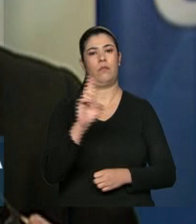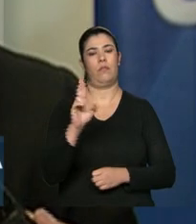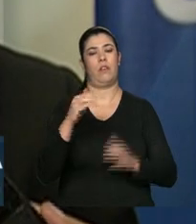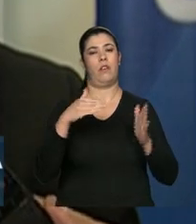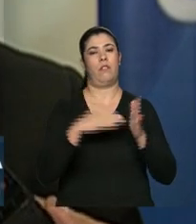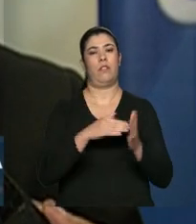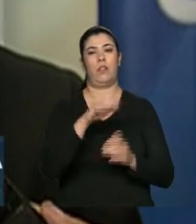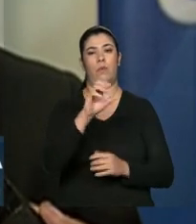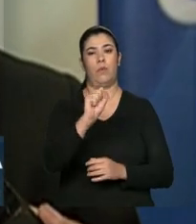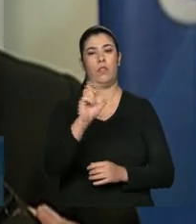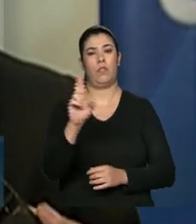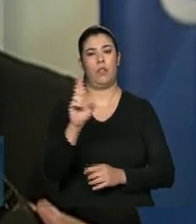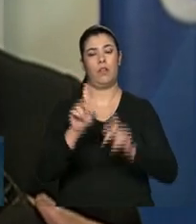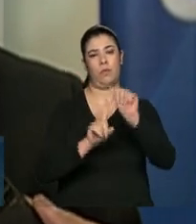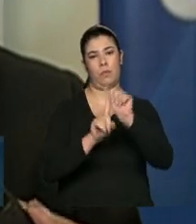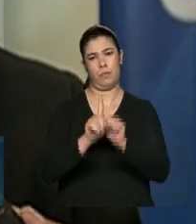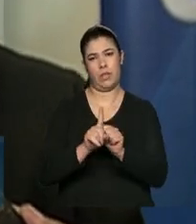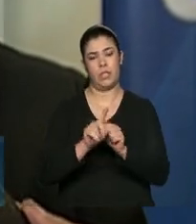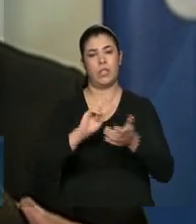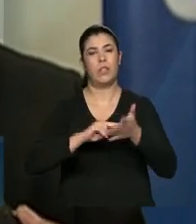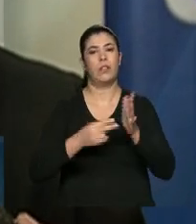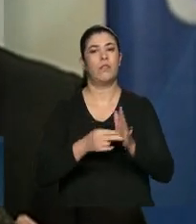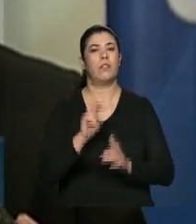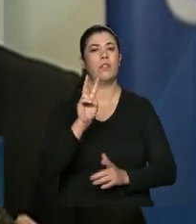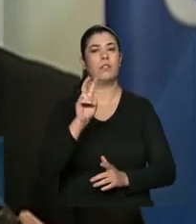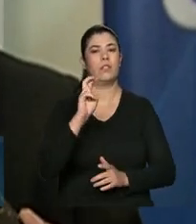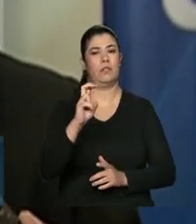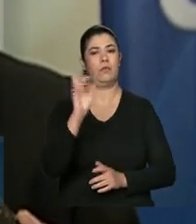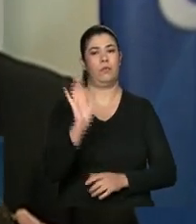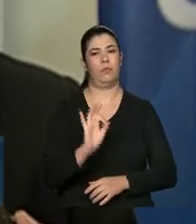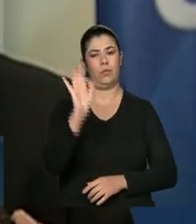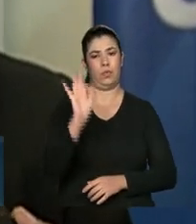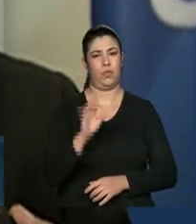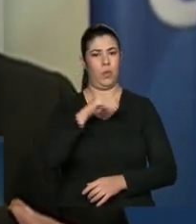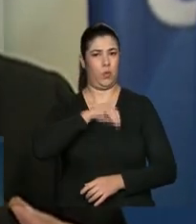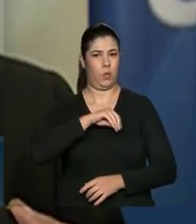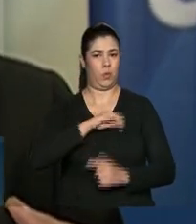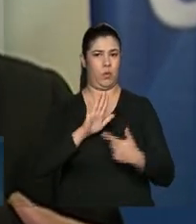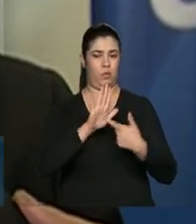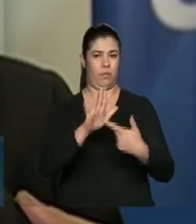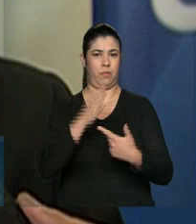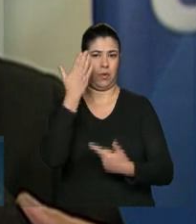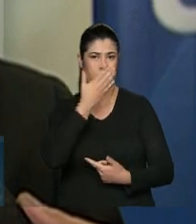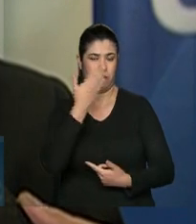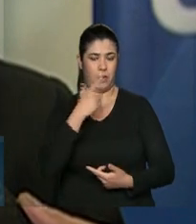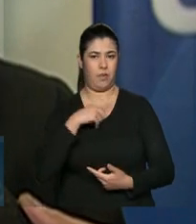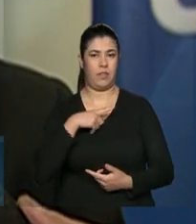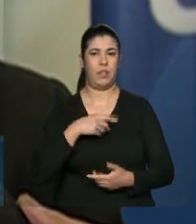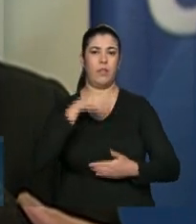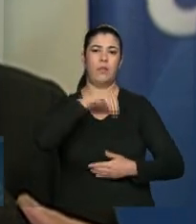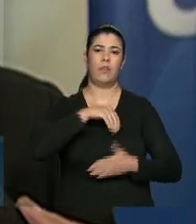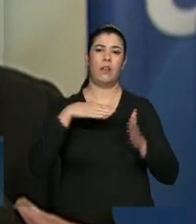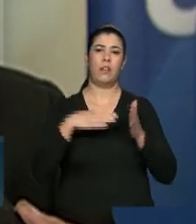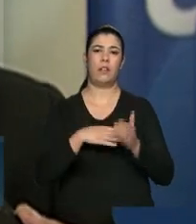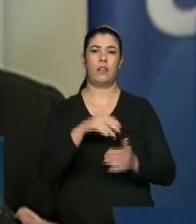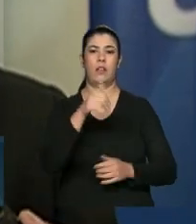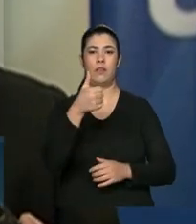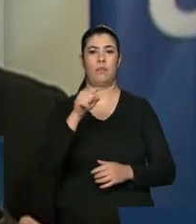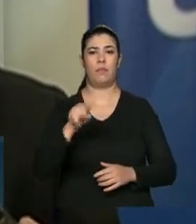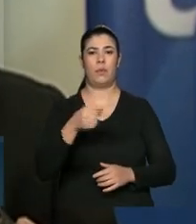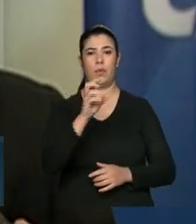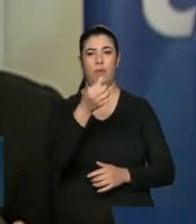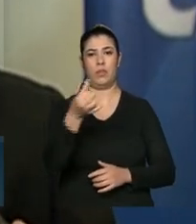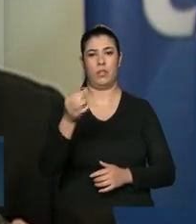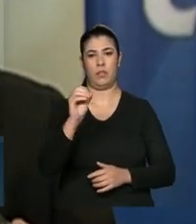de R$ 80,00, ou seja, 5% da renda apresentada. Como ela atende a rendas de até R$ 1.600,00, a